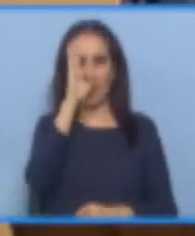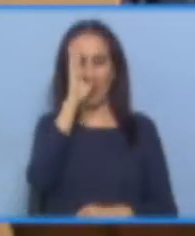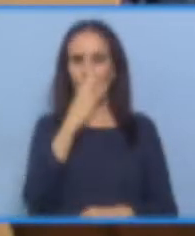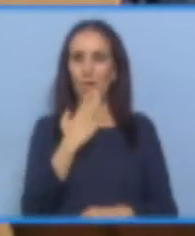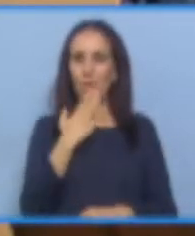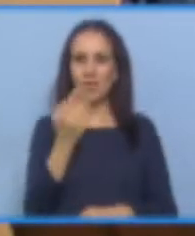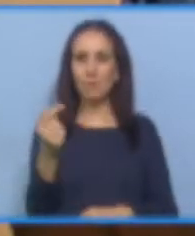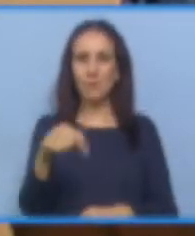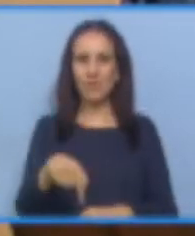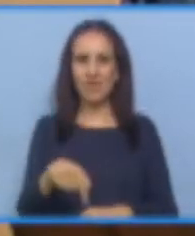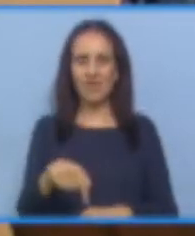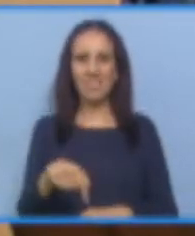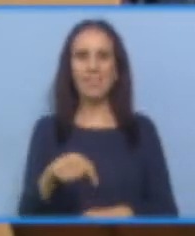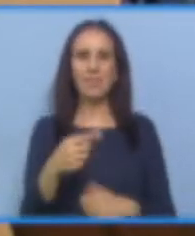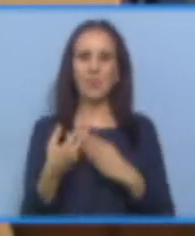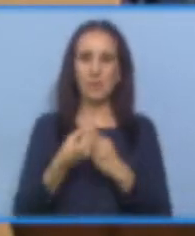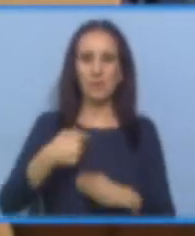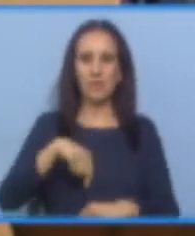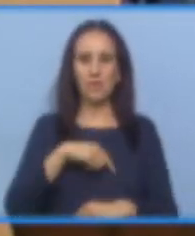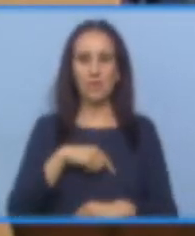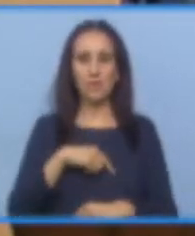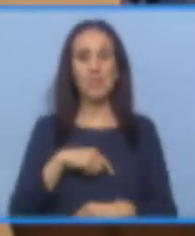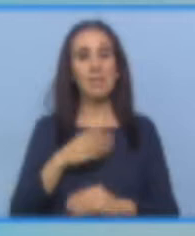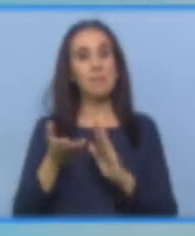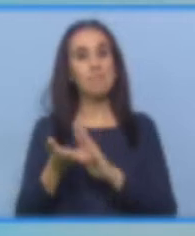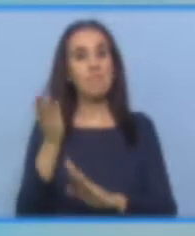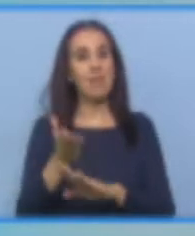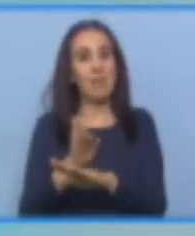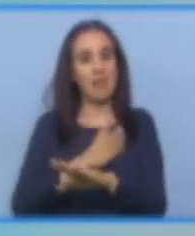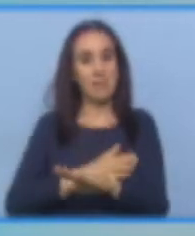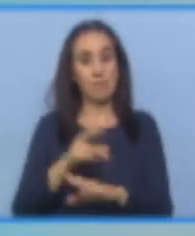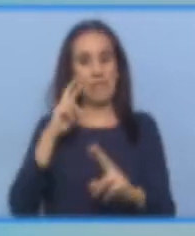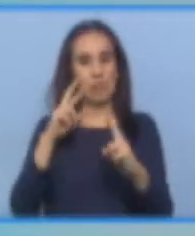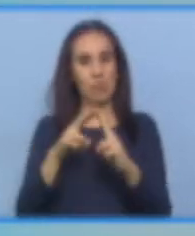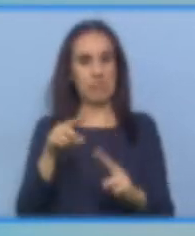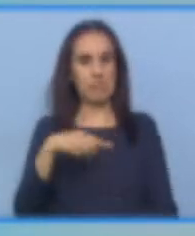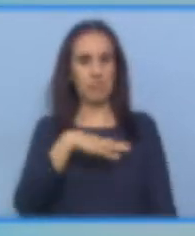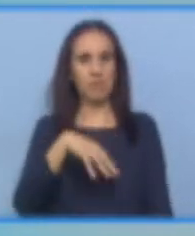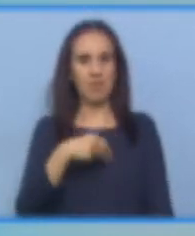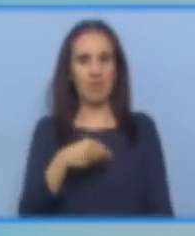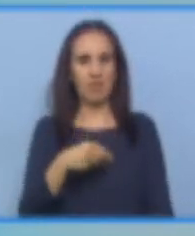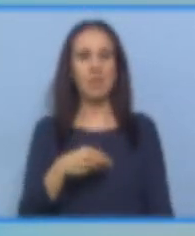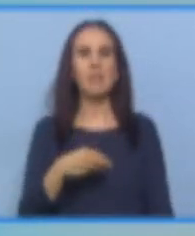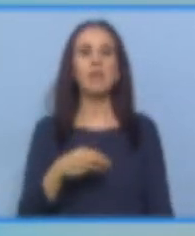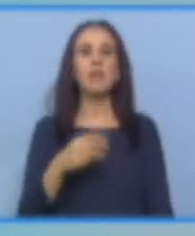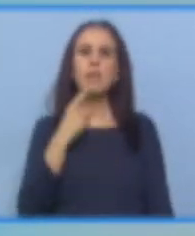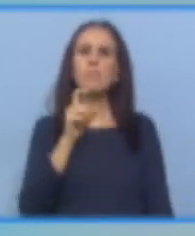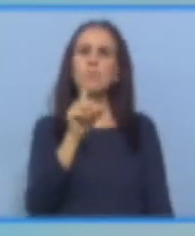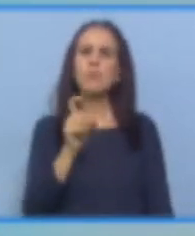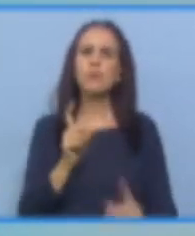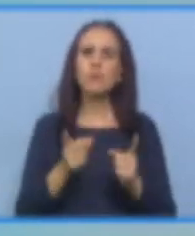por estarem connosco antes de partir para este Encontro Mundial. E começava por lhe